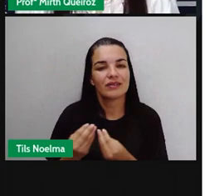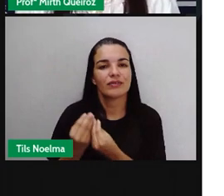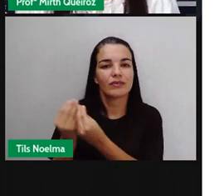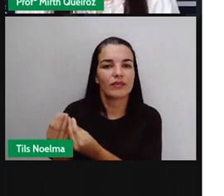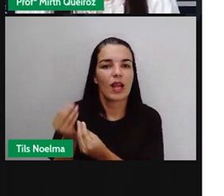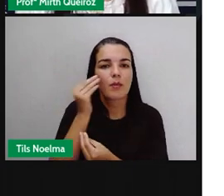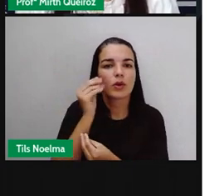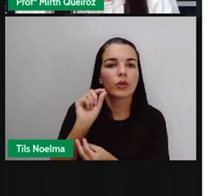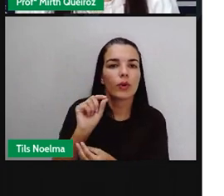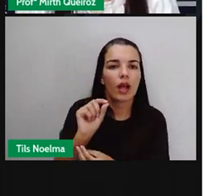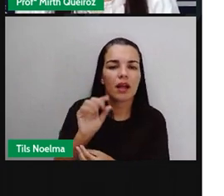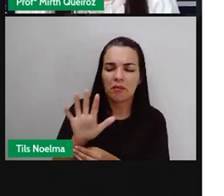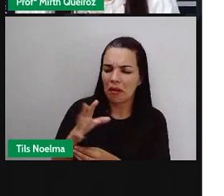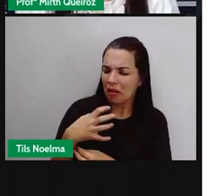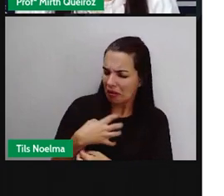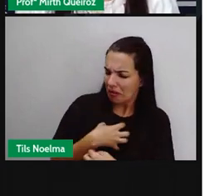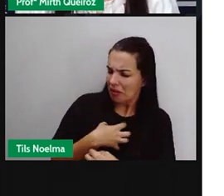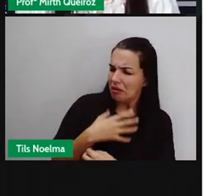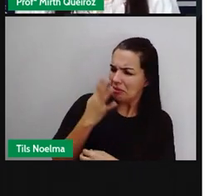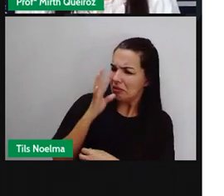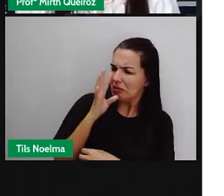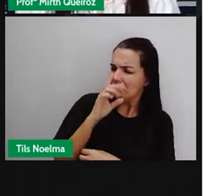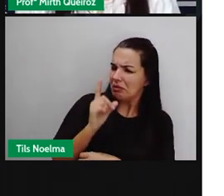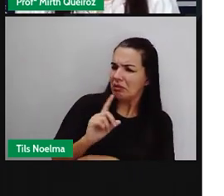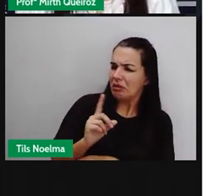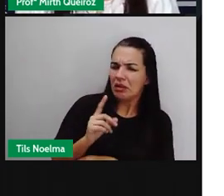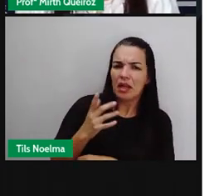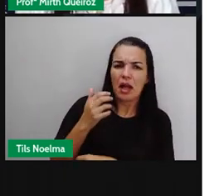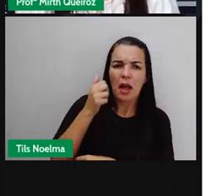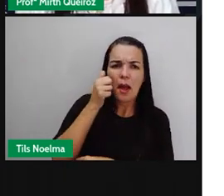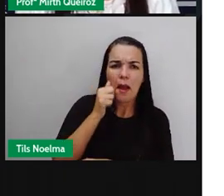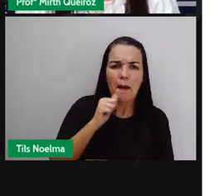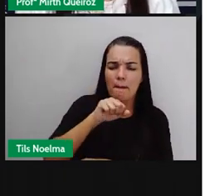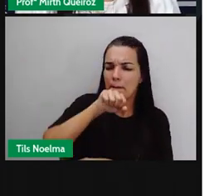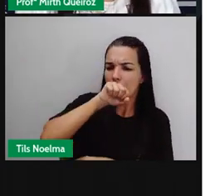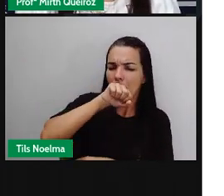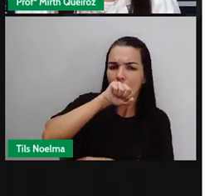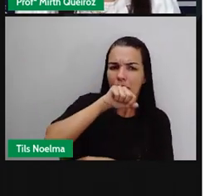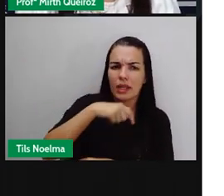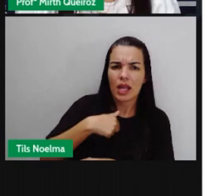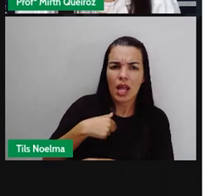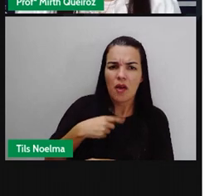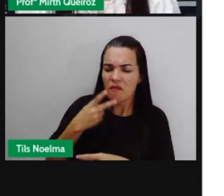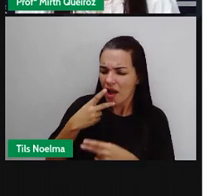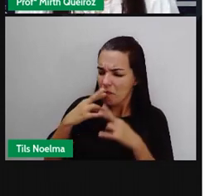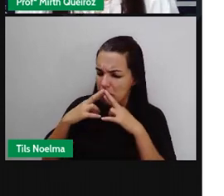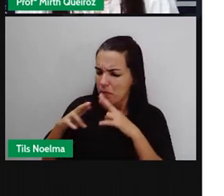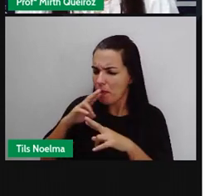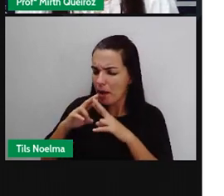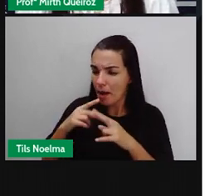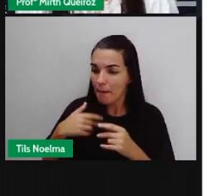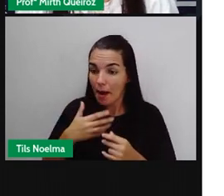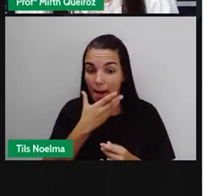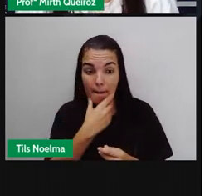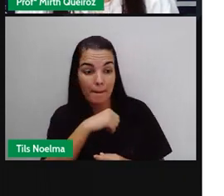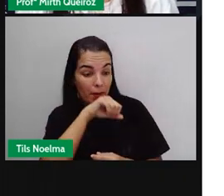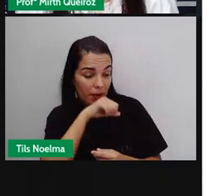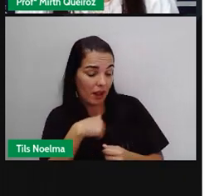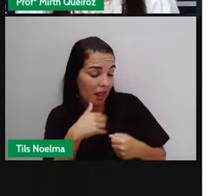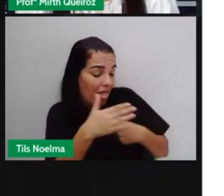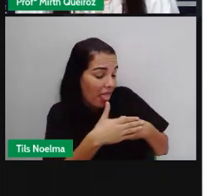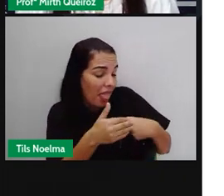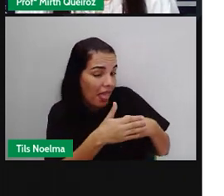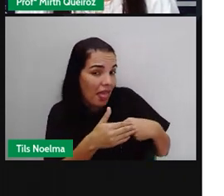ó. É estranho para a mamãe? É estranho. Para a mamãe, eu sou respondona. Para o papai, eu sou